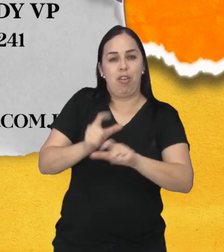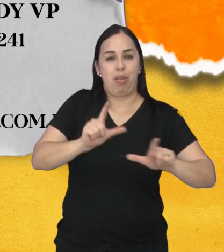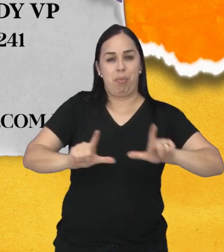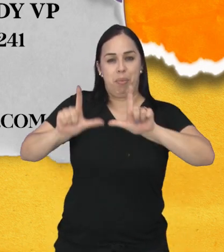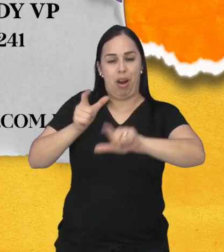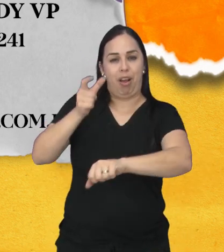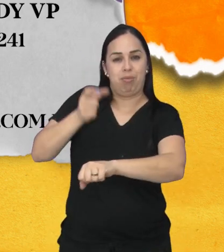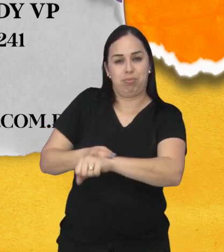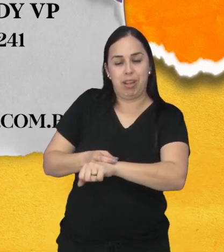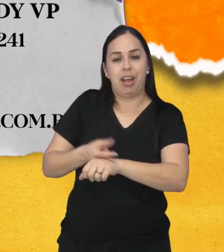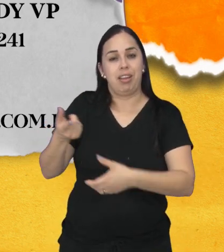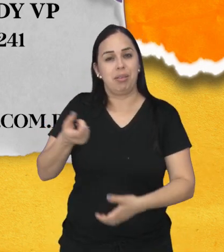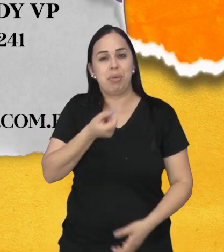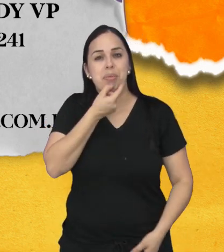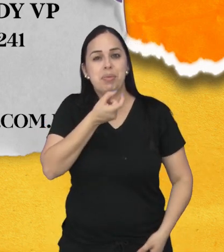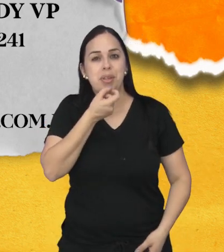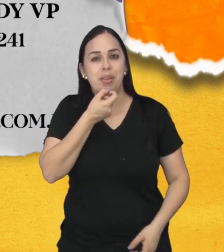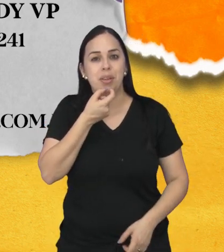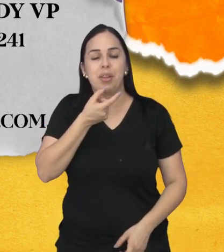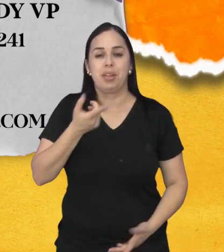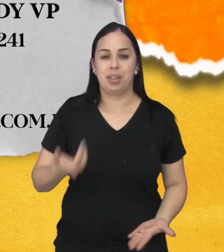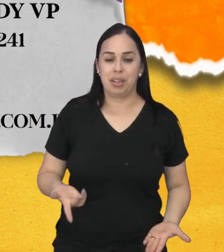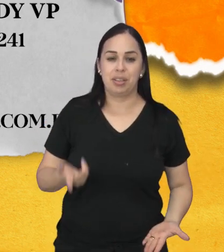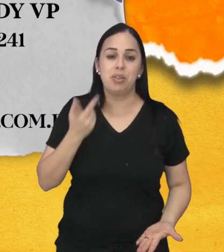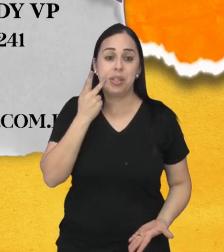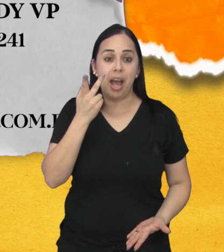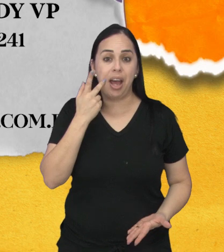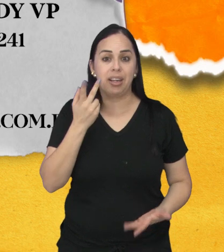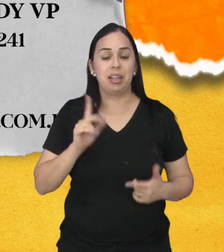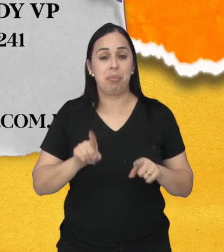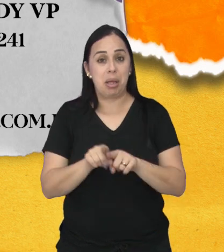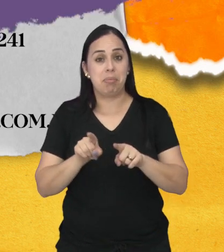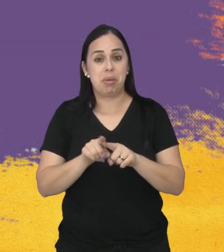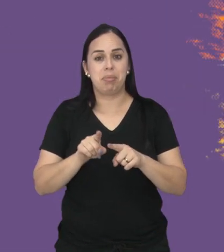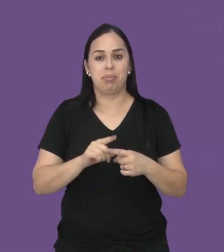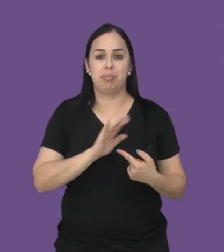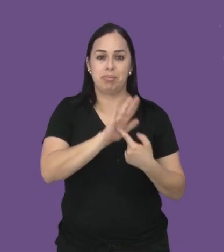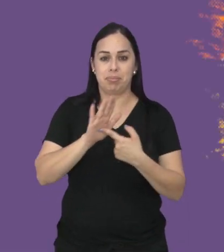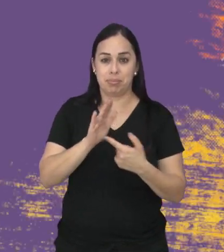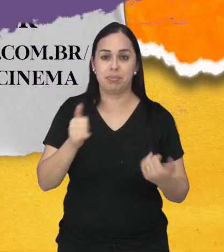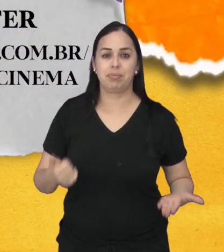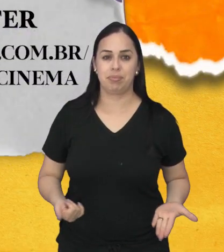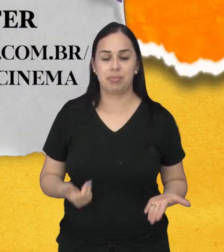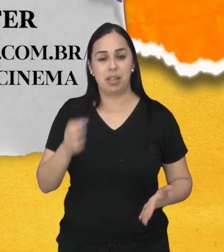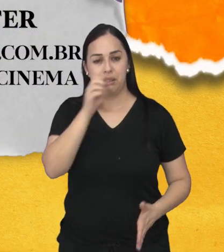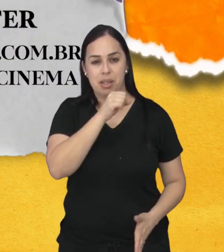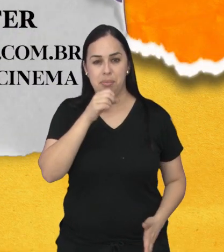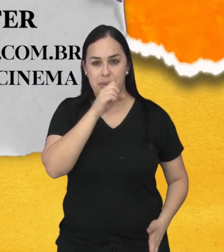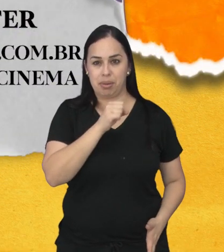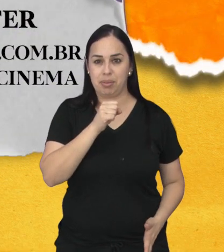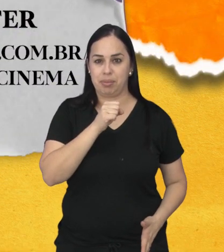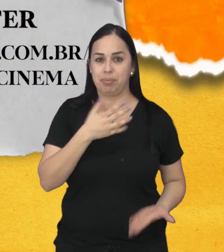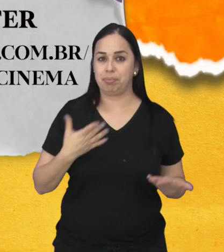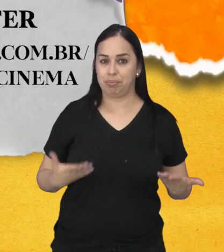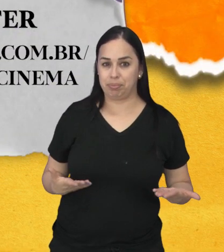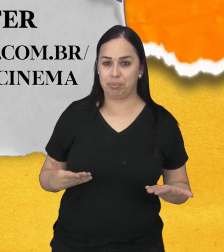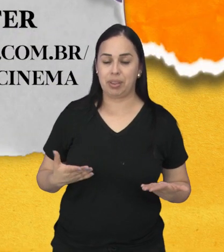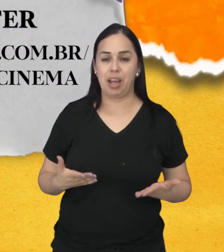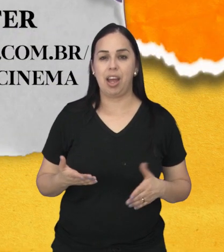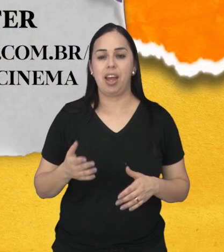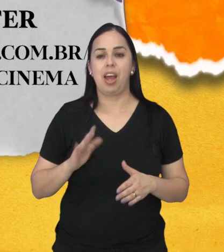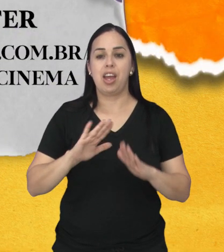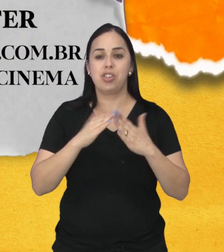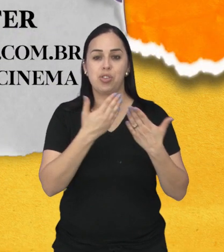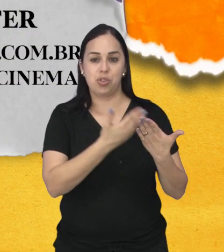energia da comédia cearense e a observação do cotidiano no Hilários Comedy Bar. Neste sábado, a Mastershot, Escola